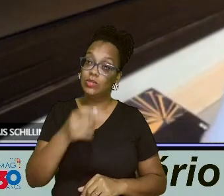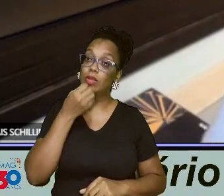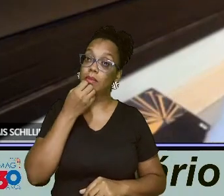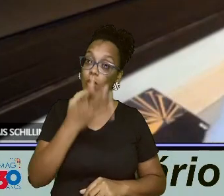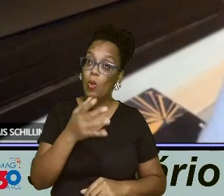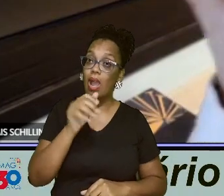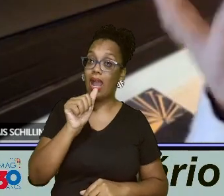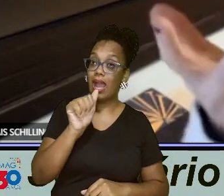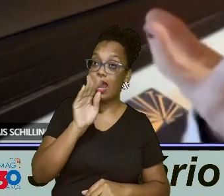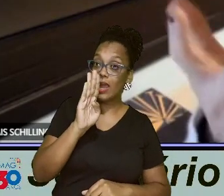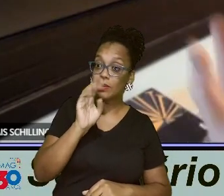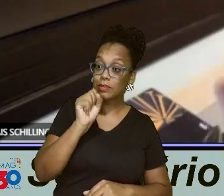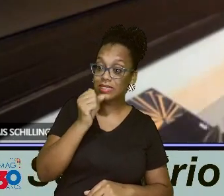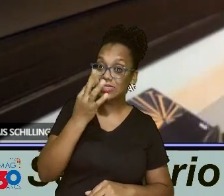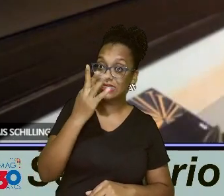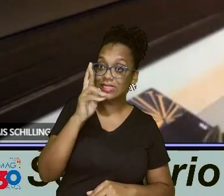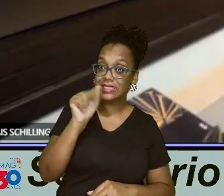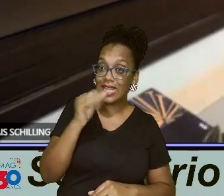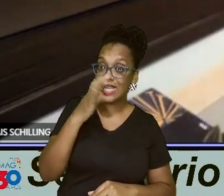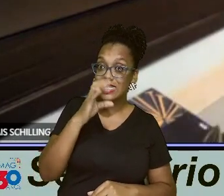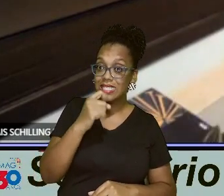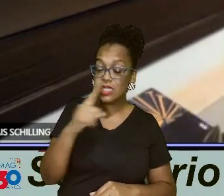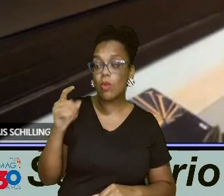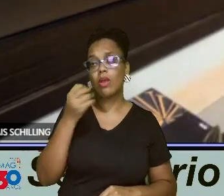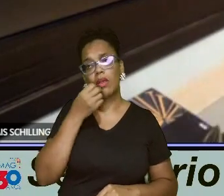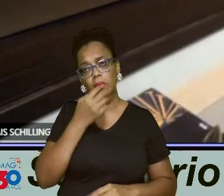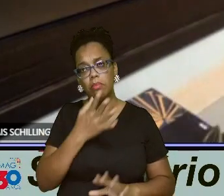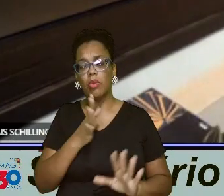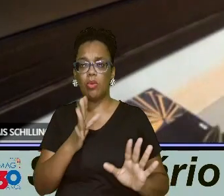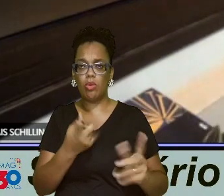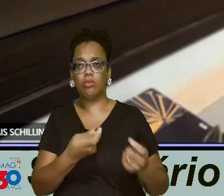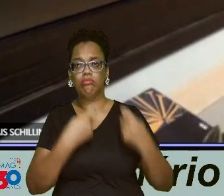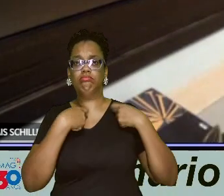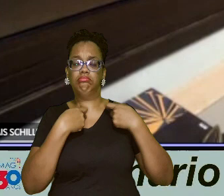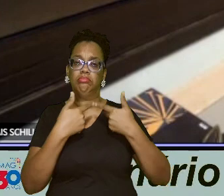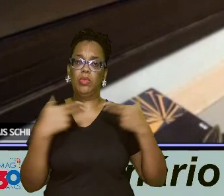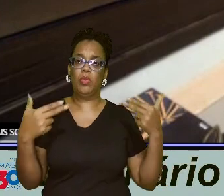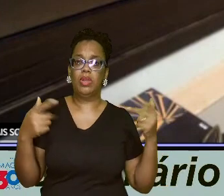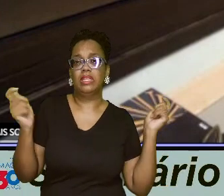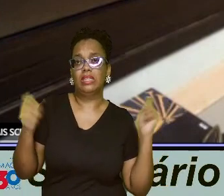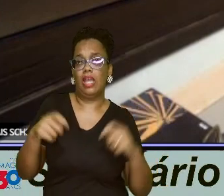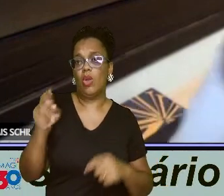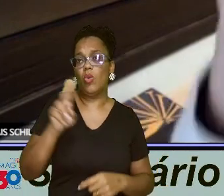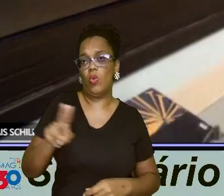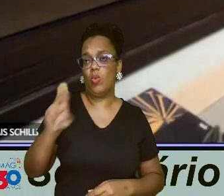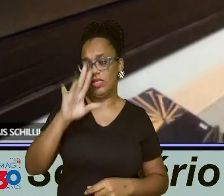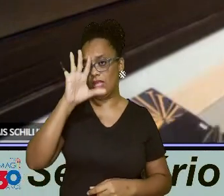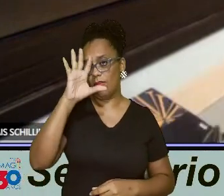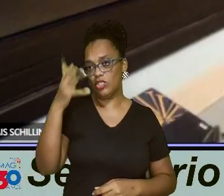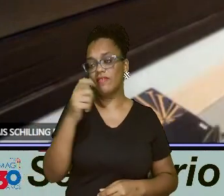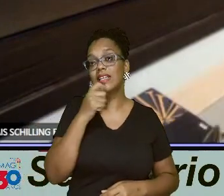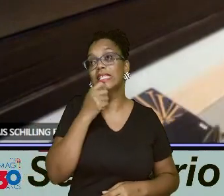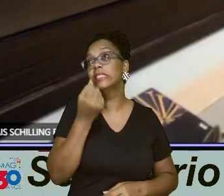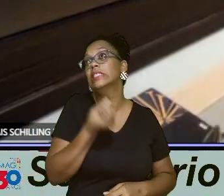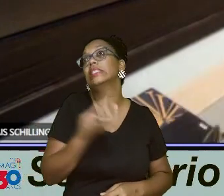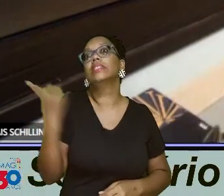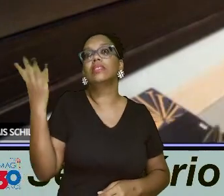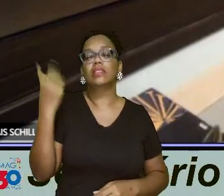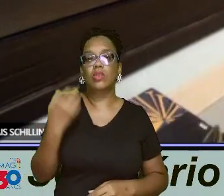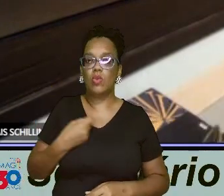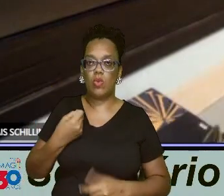nesse caso foi bom, porque nesse caso nos trouxe, inclusive, algo que a gente vai poder utilizar para resolver um sem número de